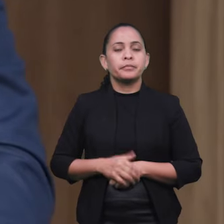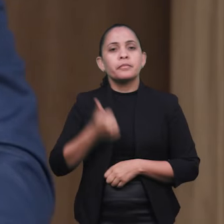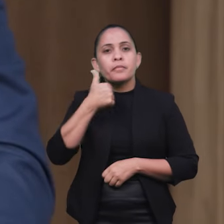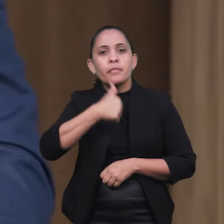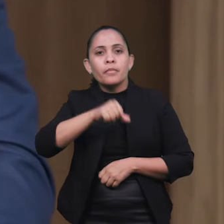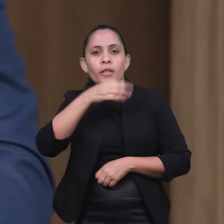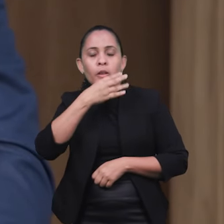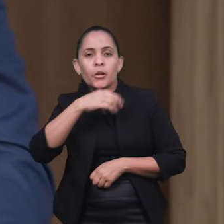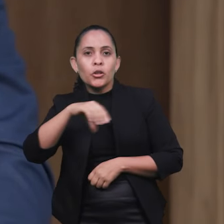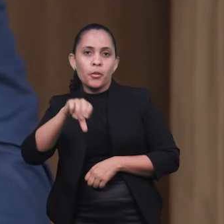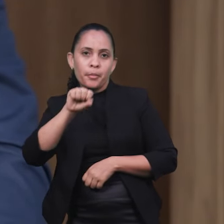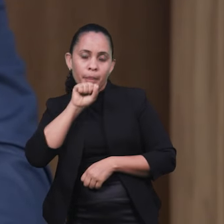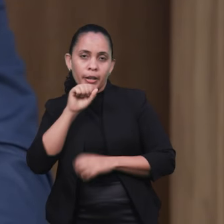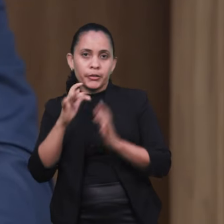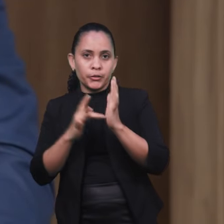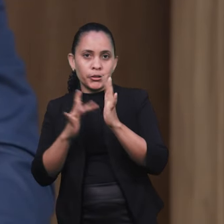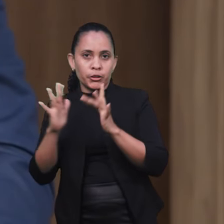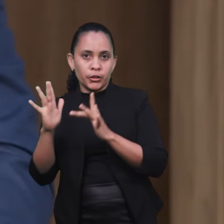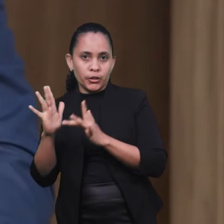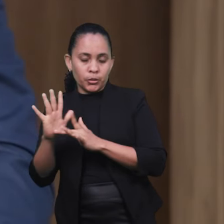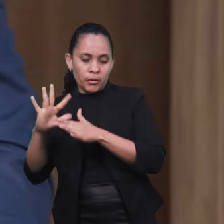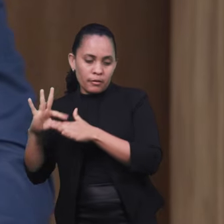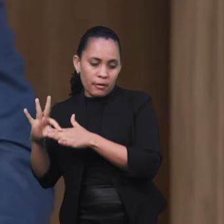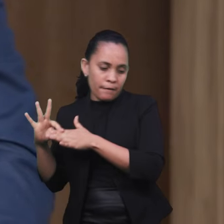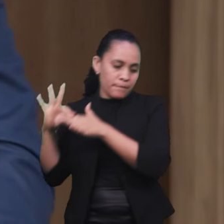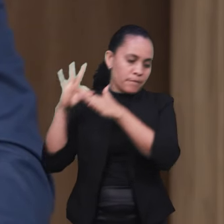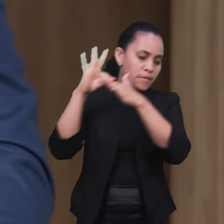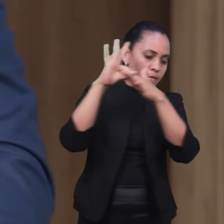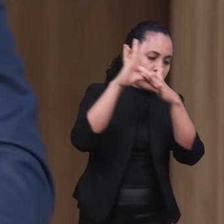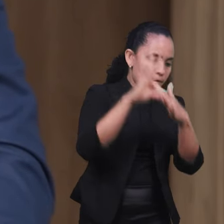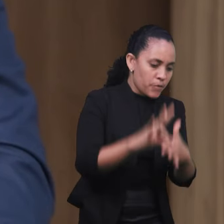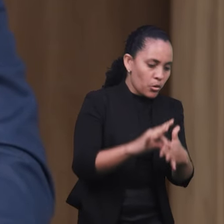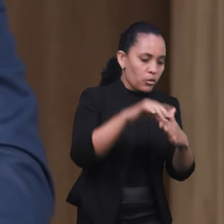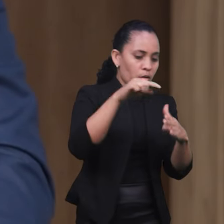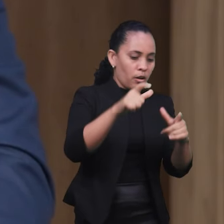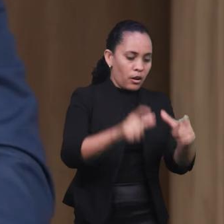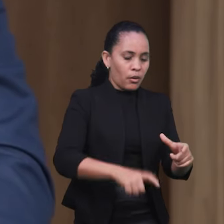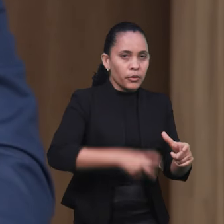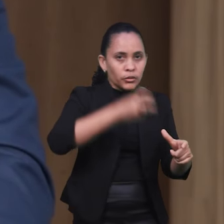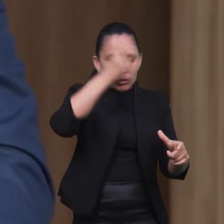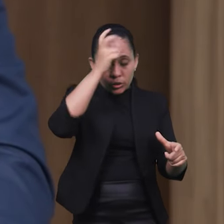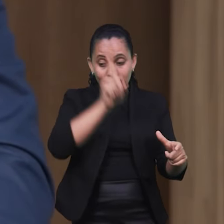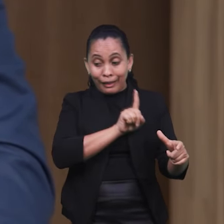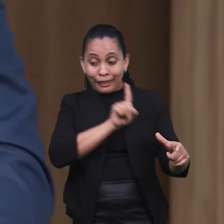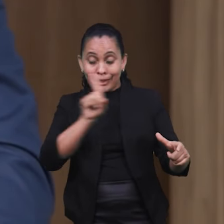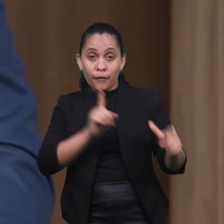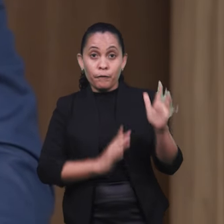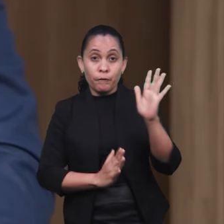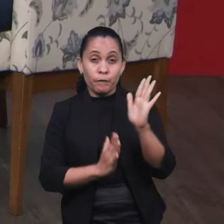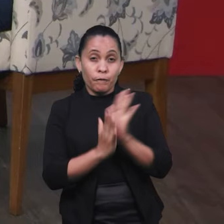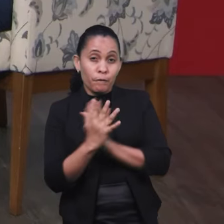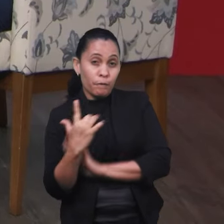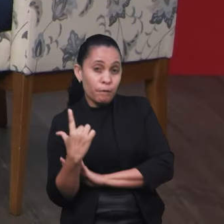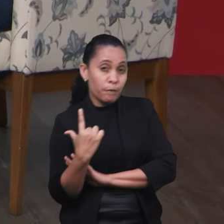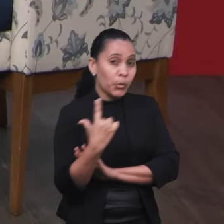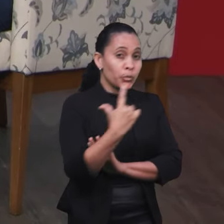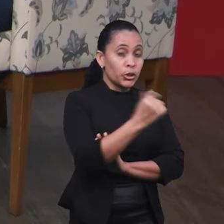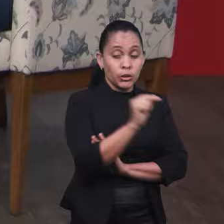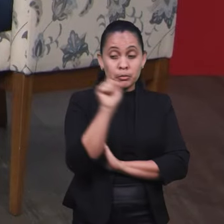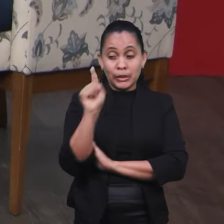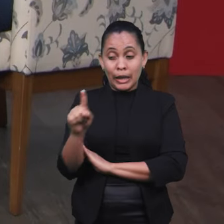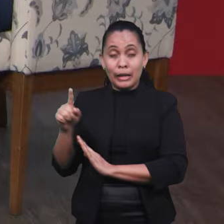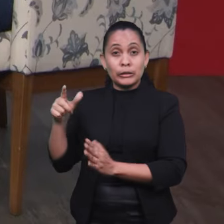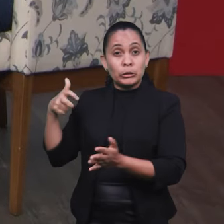né, desceram ao Egito, fugindo, na verdade, de um decreto de